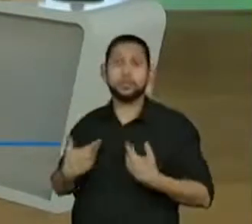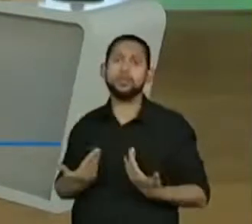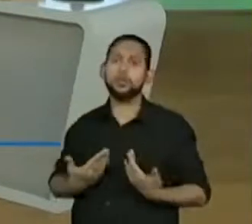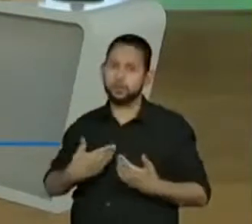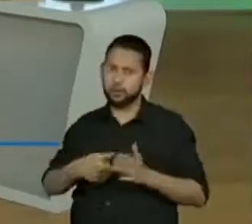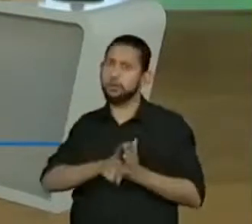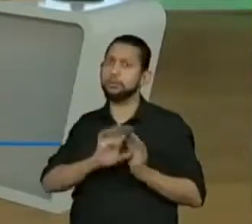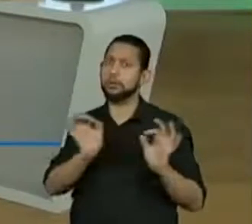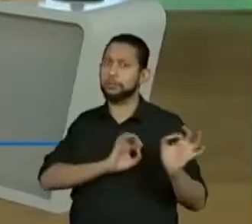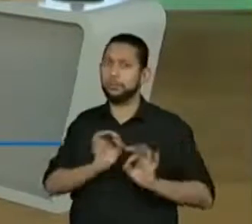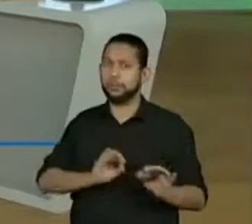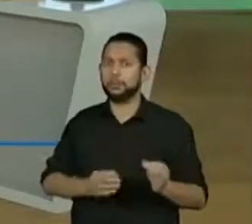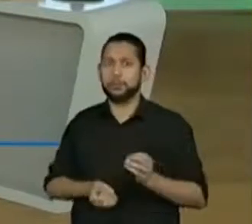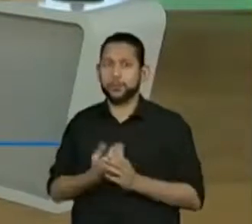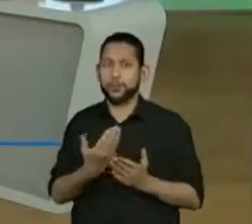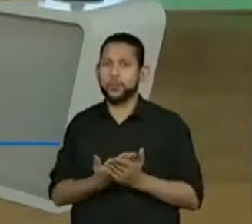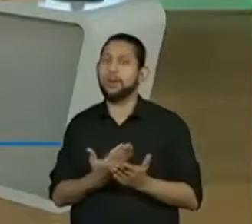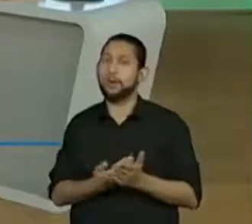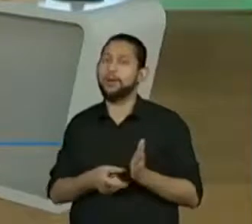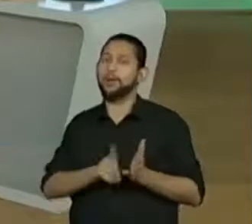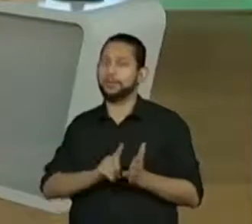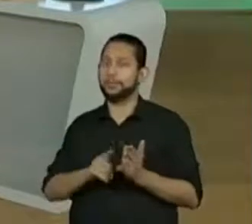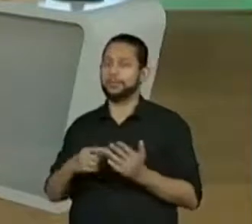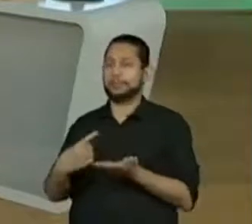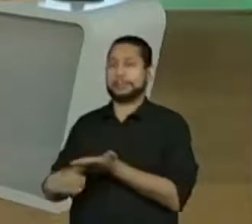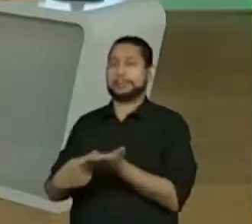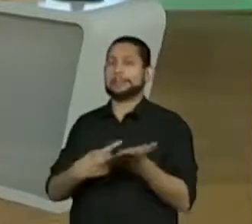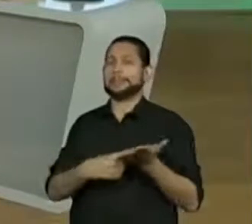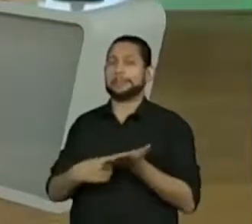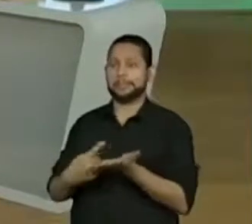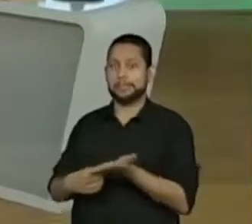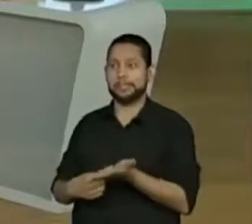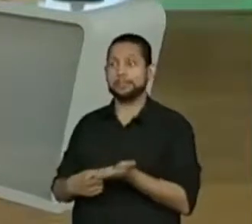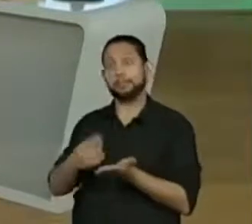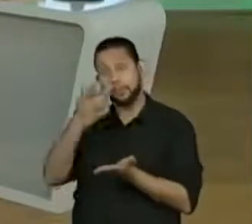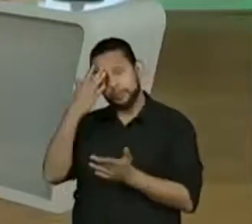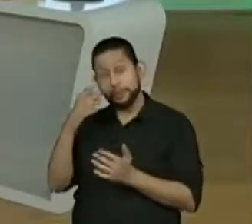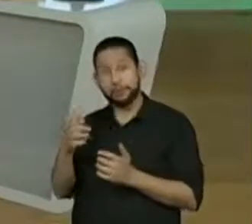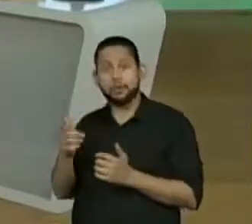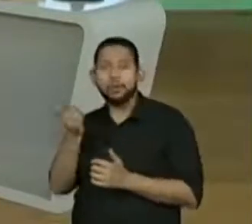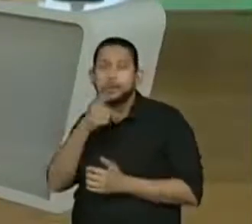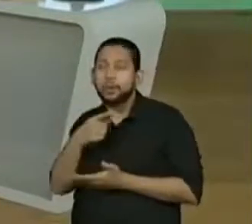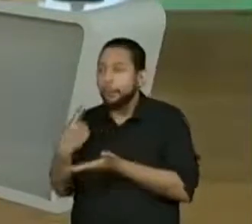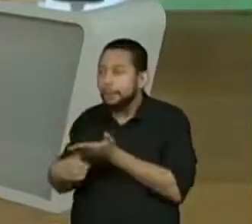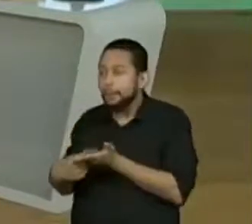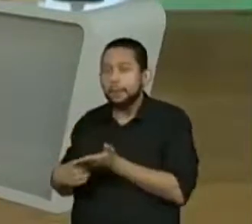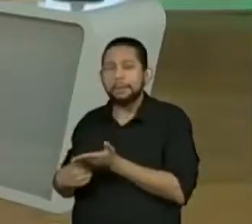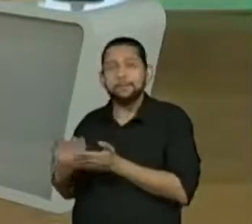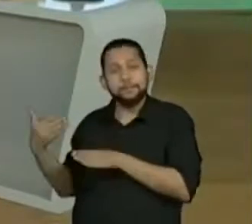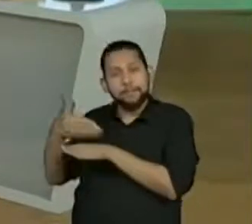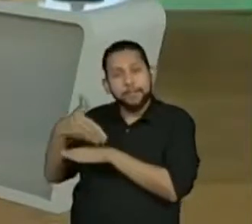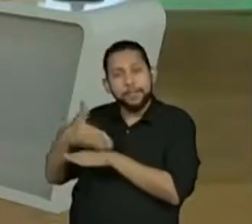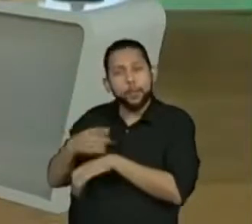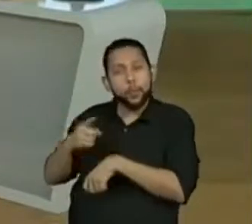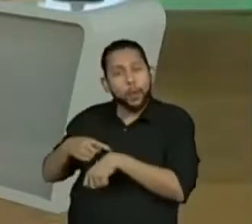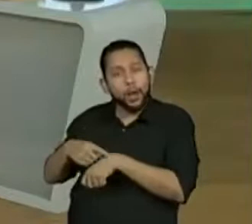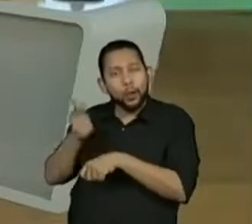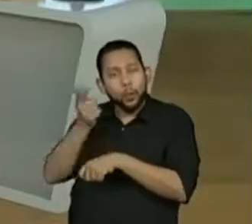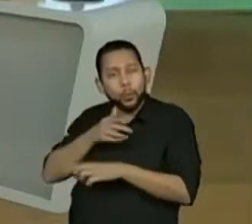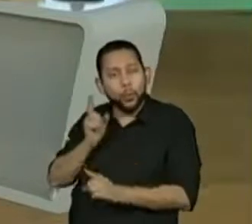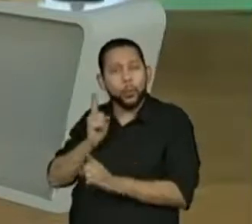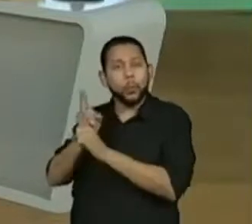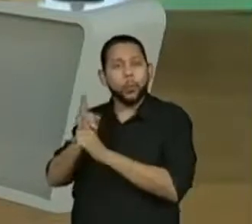situação para montar a aula então eu tinha que contar com quem já estava próximo com é né fazia parte